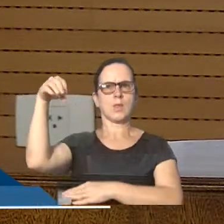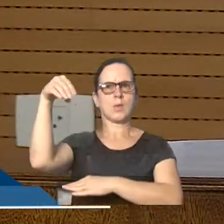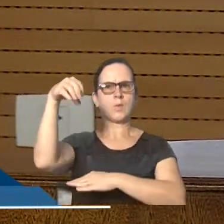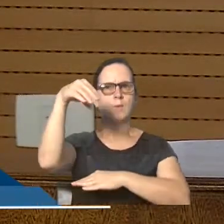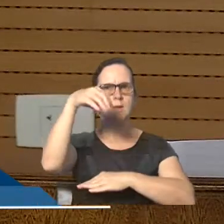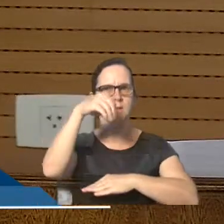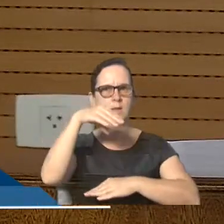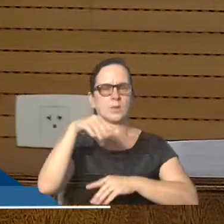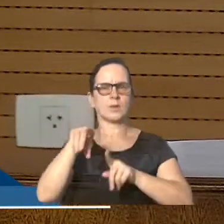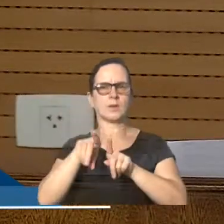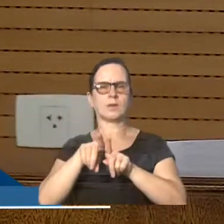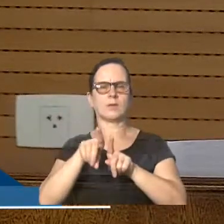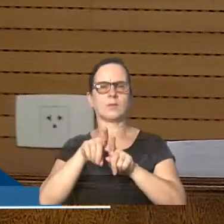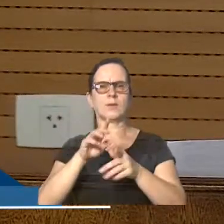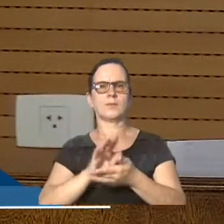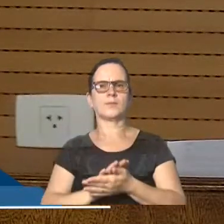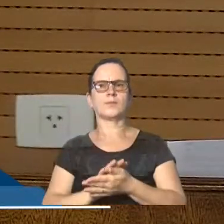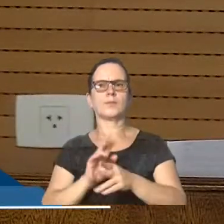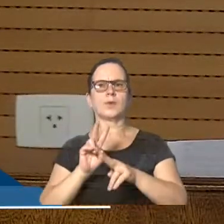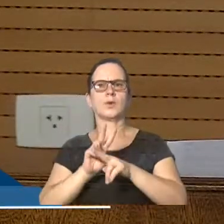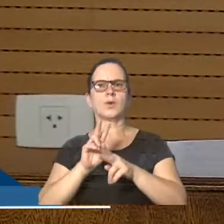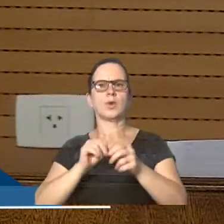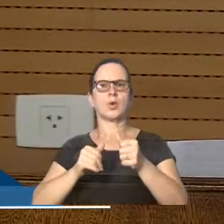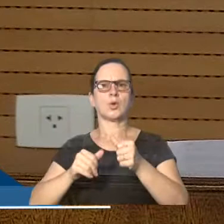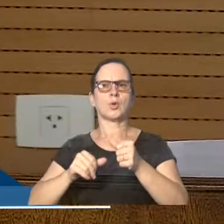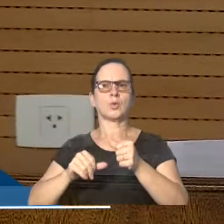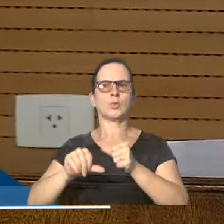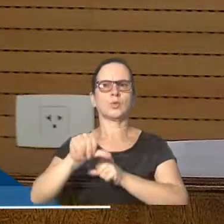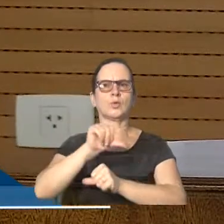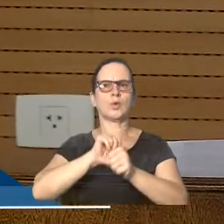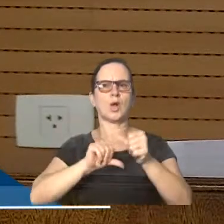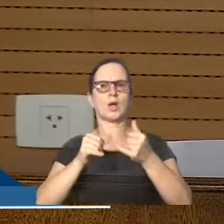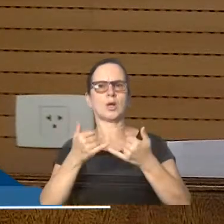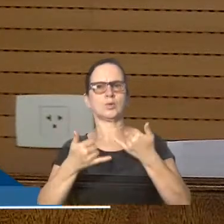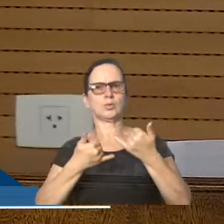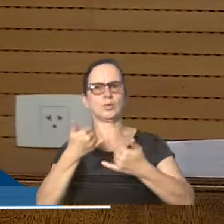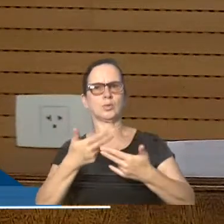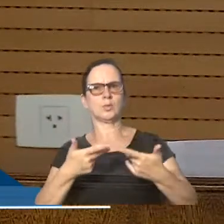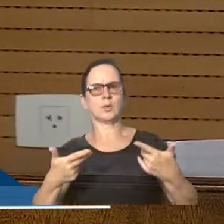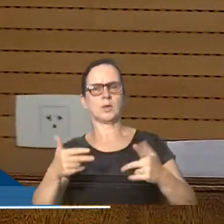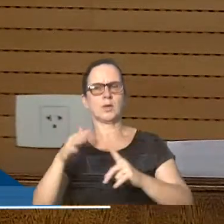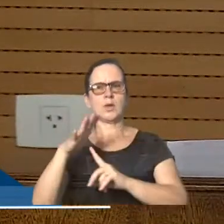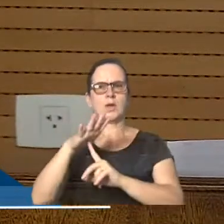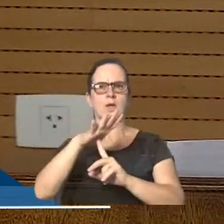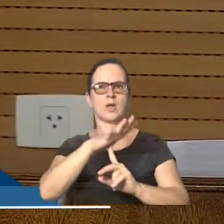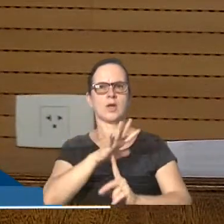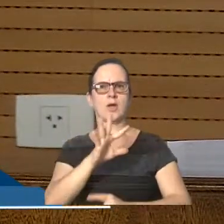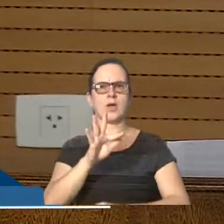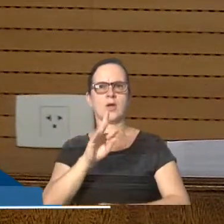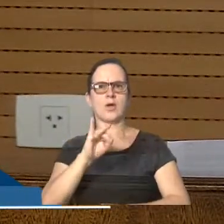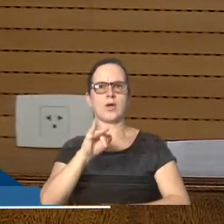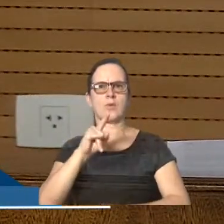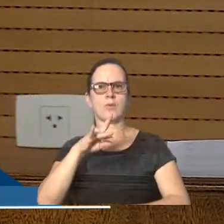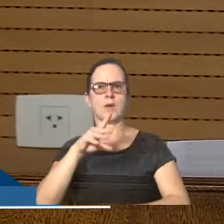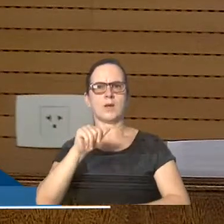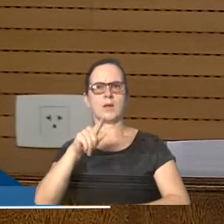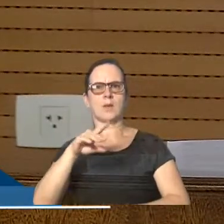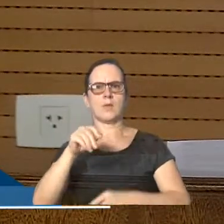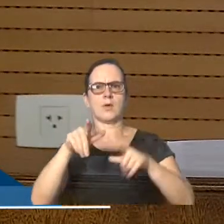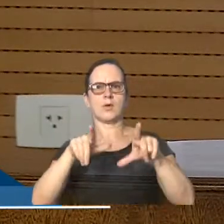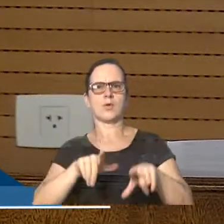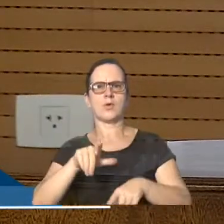local. Manutenção, troca dos brinquedos do playground da Praça Frei Damião na Vila Nova, bem como